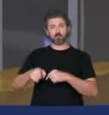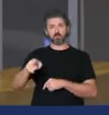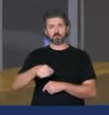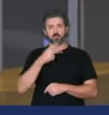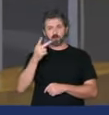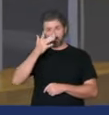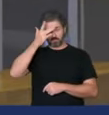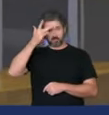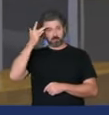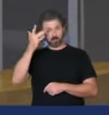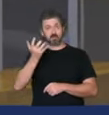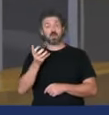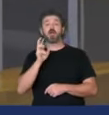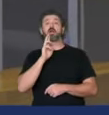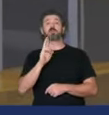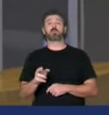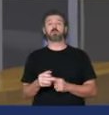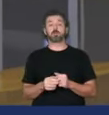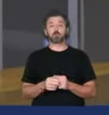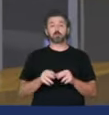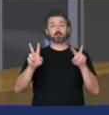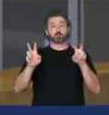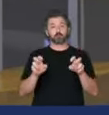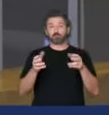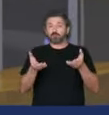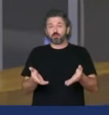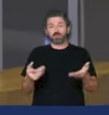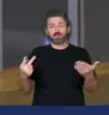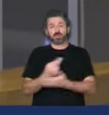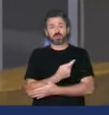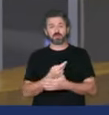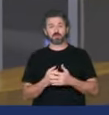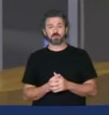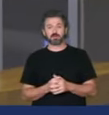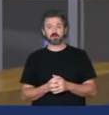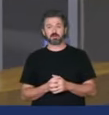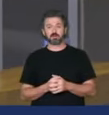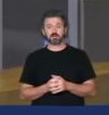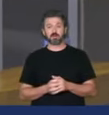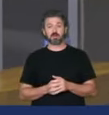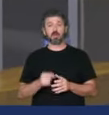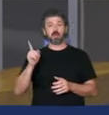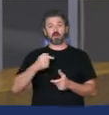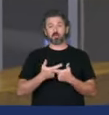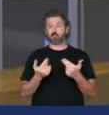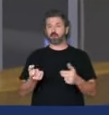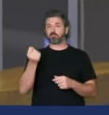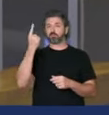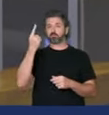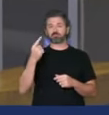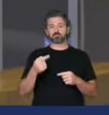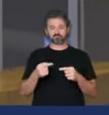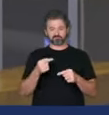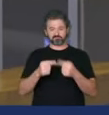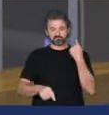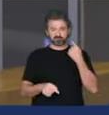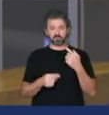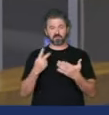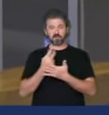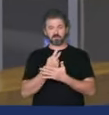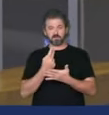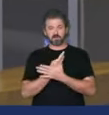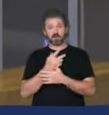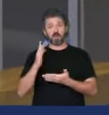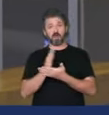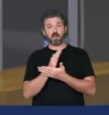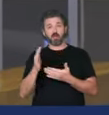querem respostas sobre esses acontecimentos, que são anomalias e inconsistências que algumas